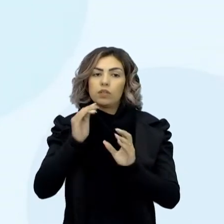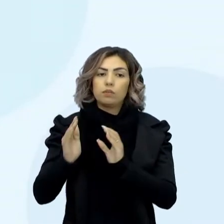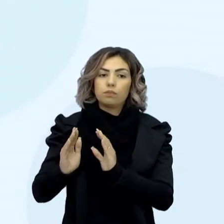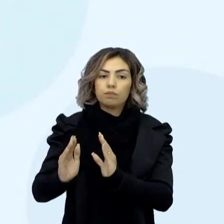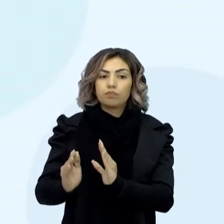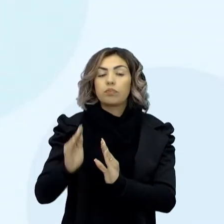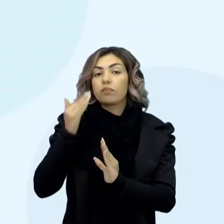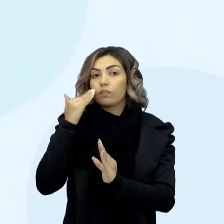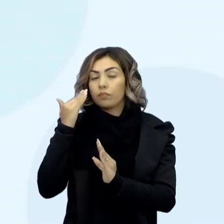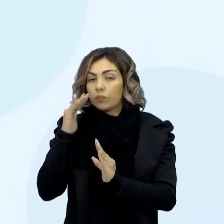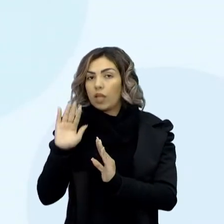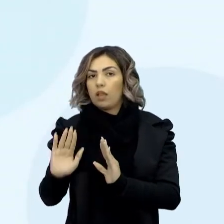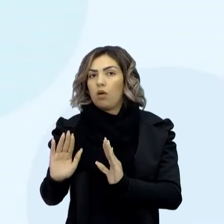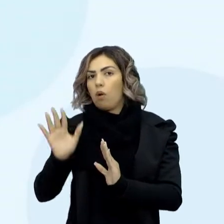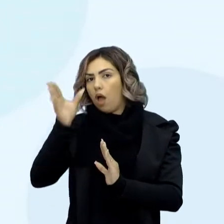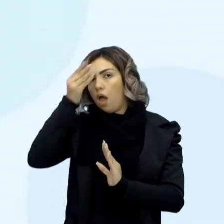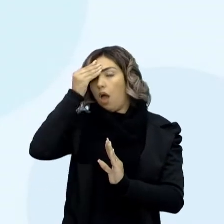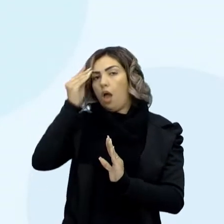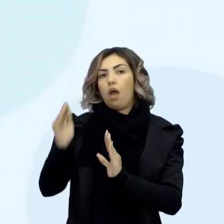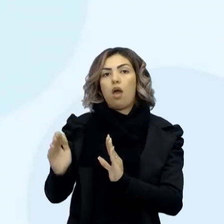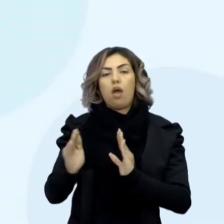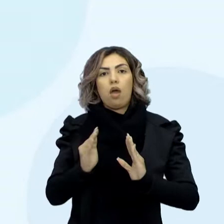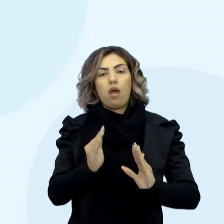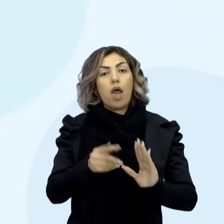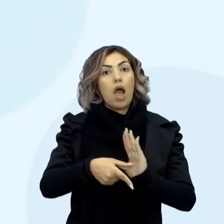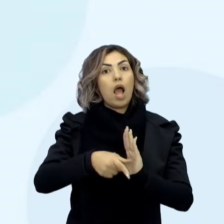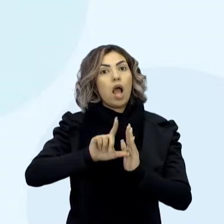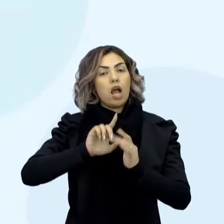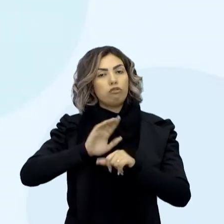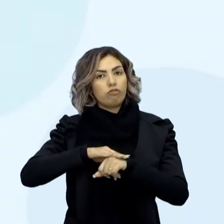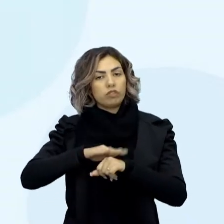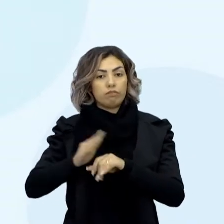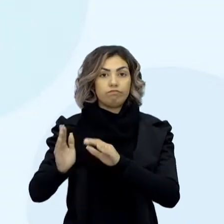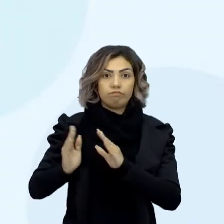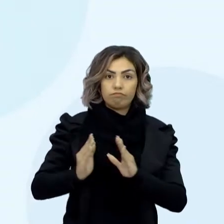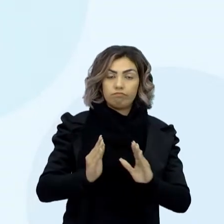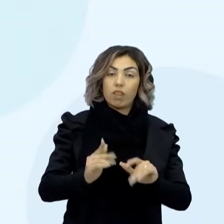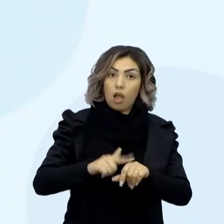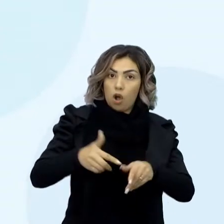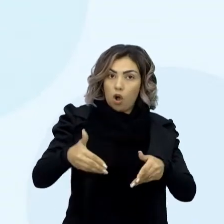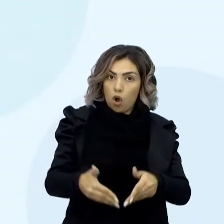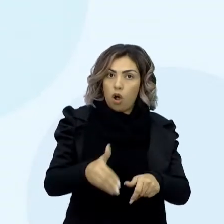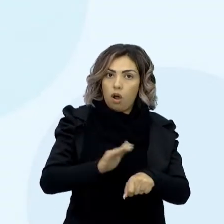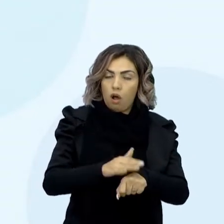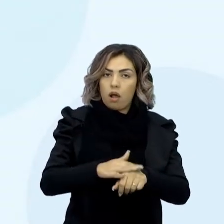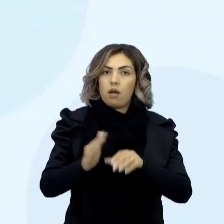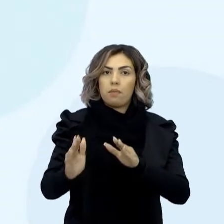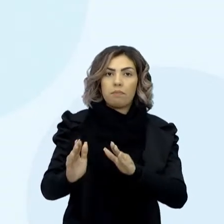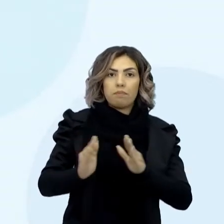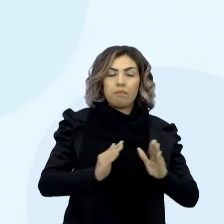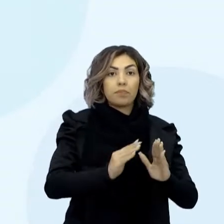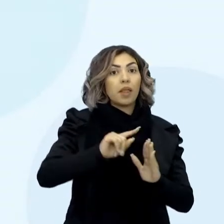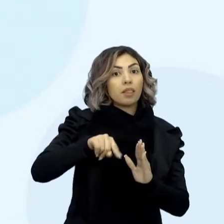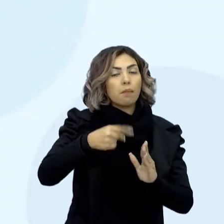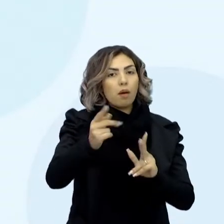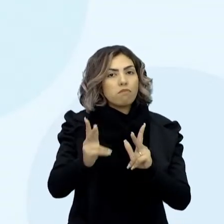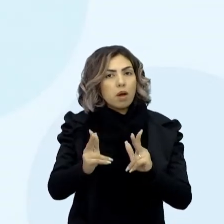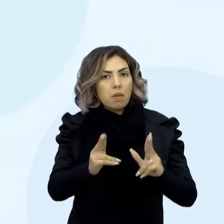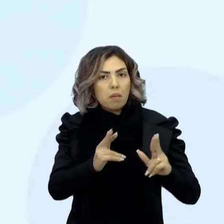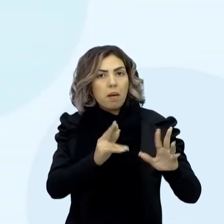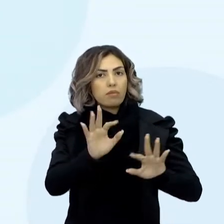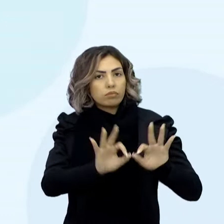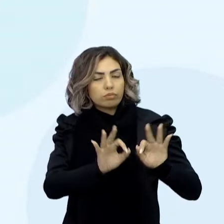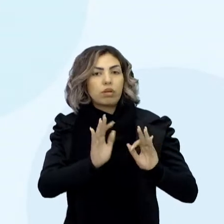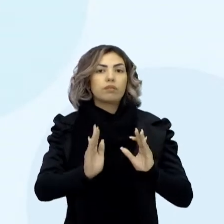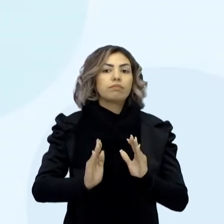de pré-produção, produção, pós-produção e distribuição. Esse, então, é o caminho que envolve